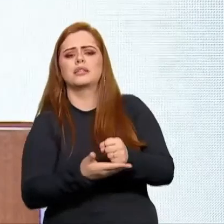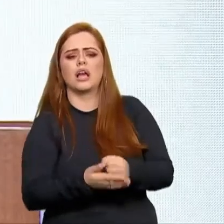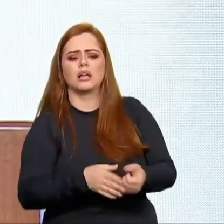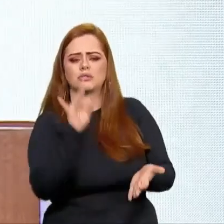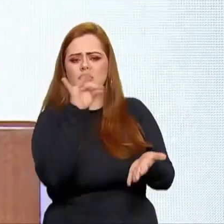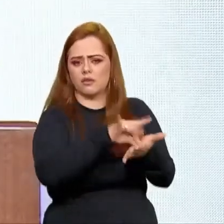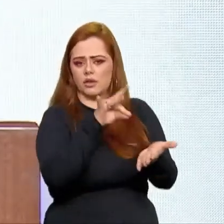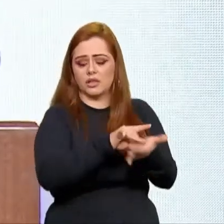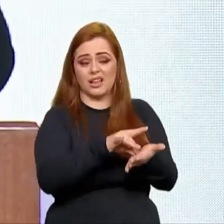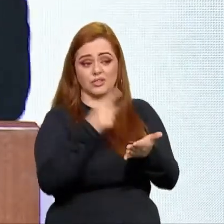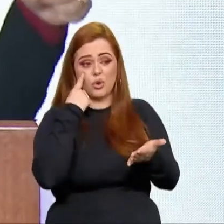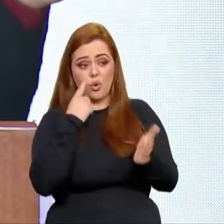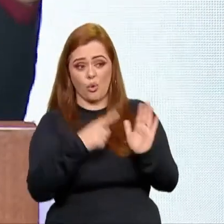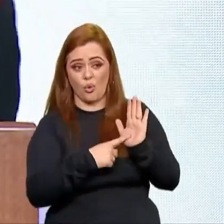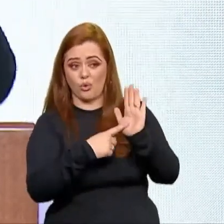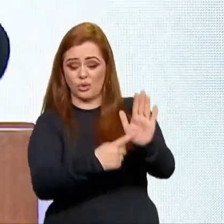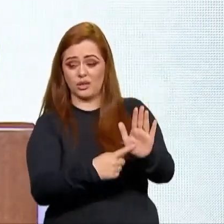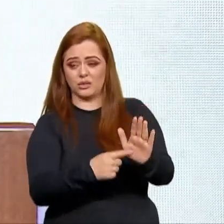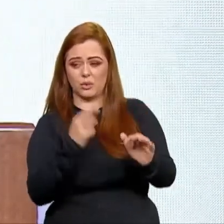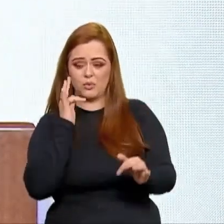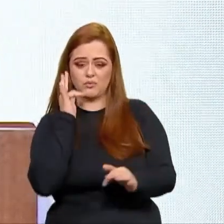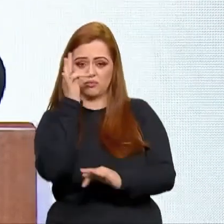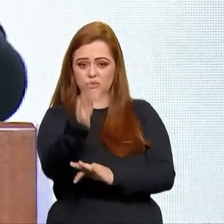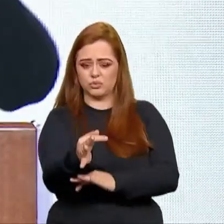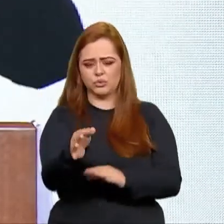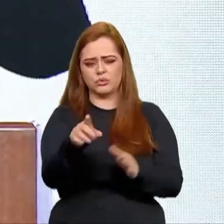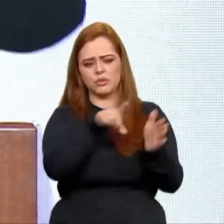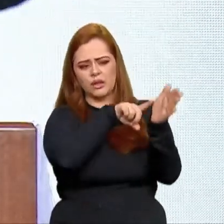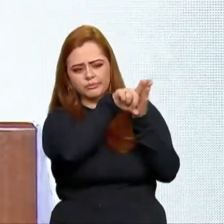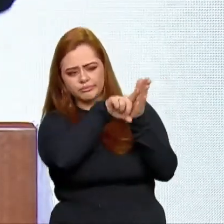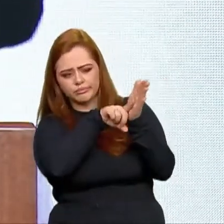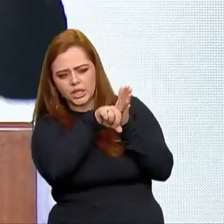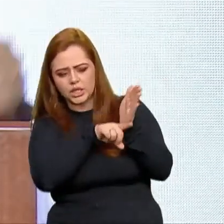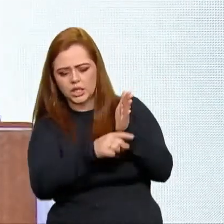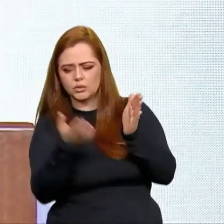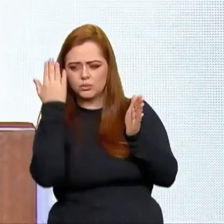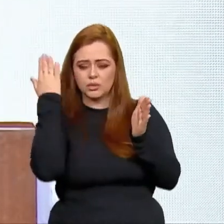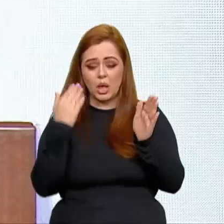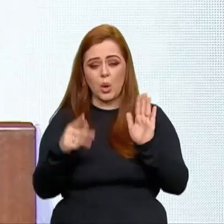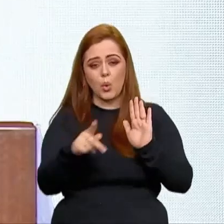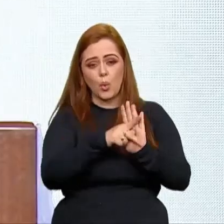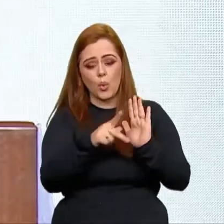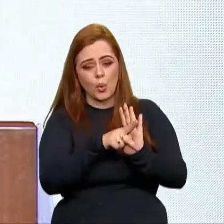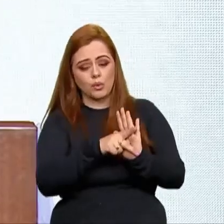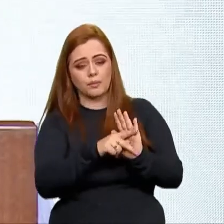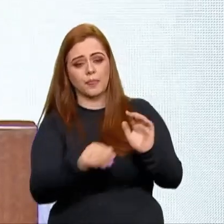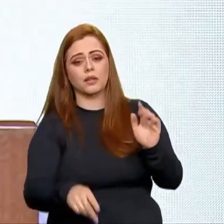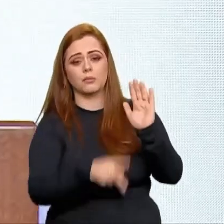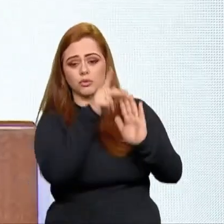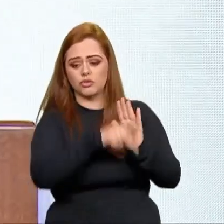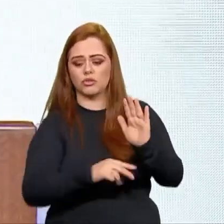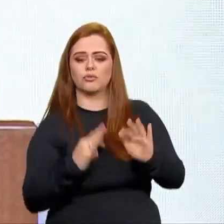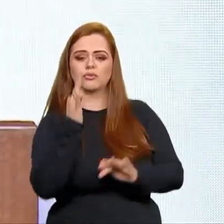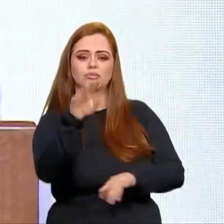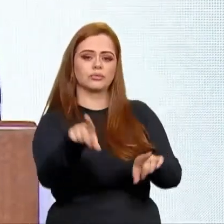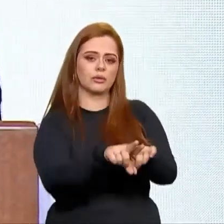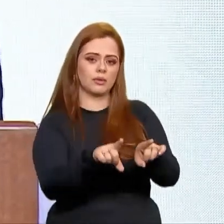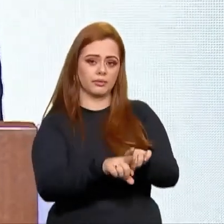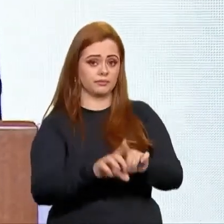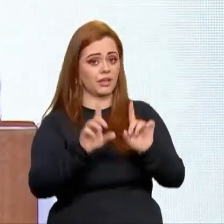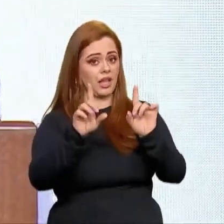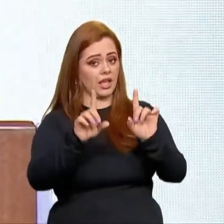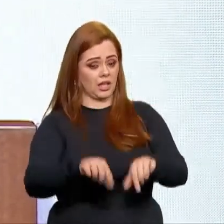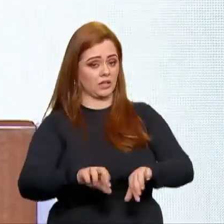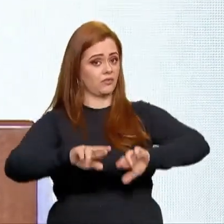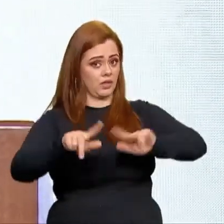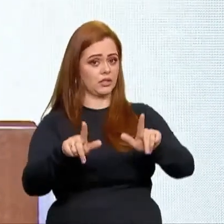olhando o presente, olhando o passado, analisando o presente, projetando o futuro. É ousado.